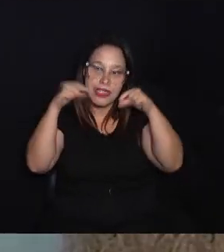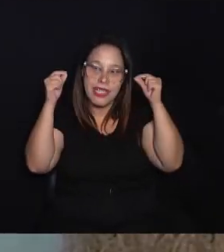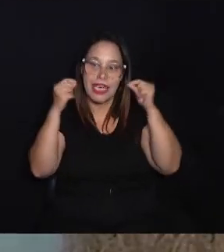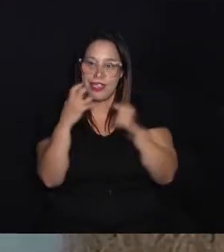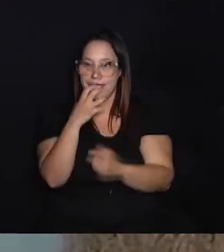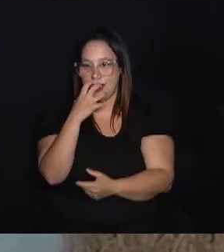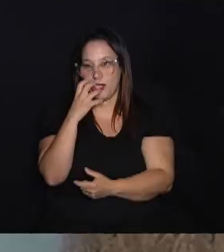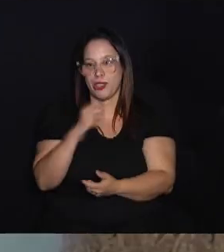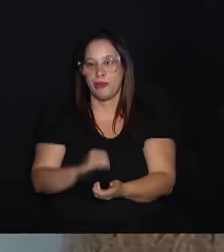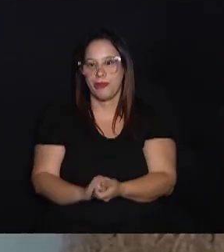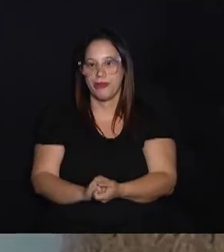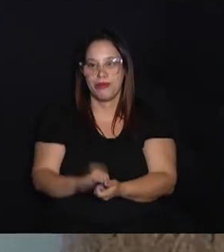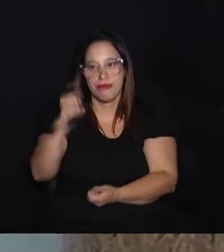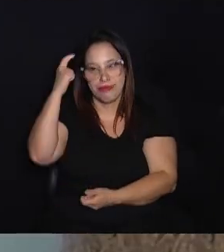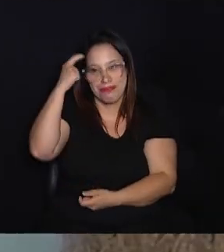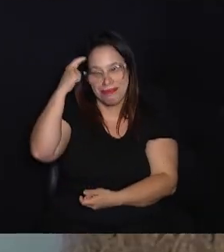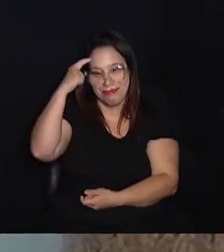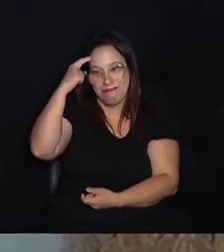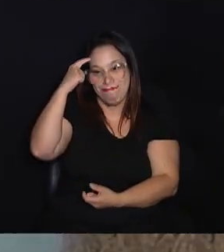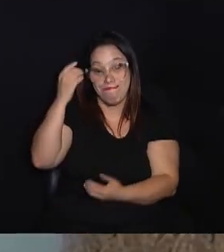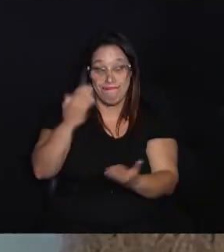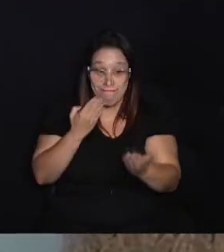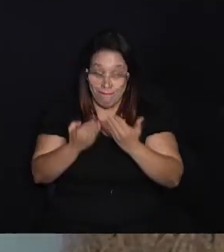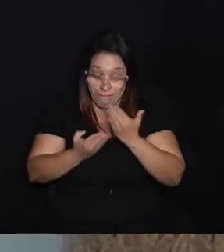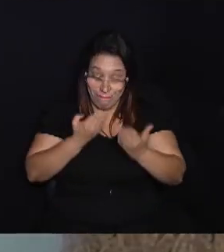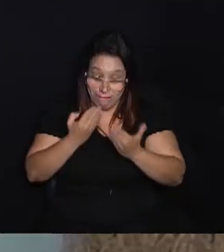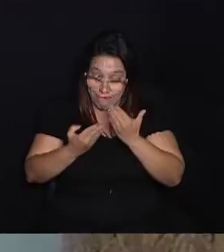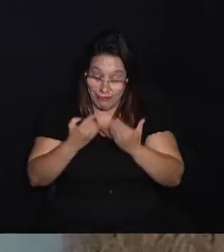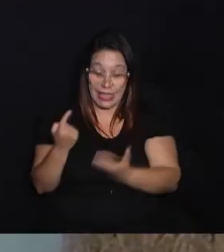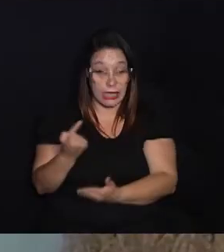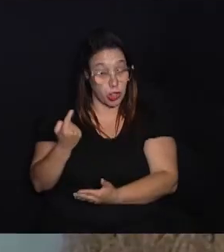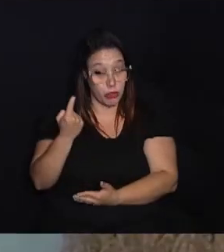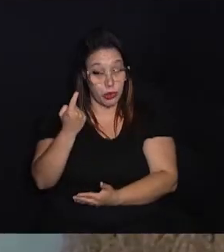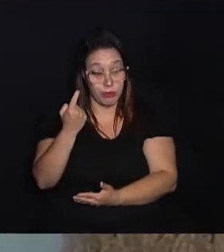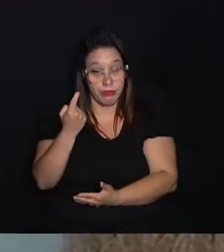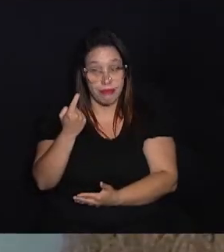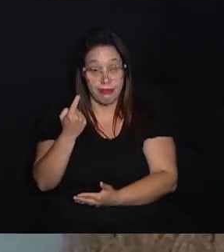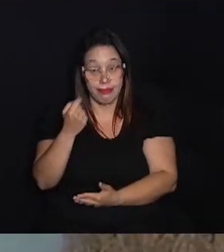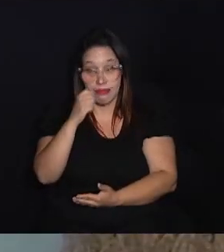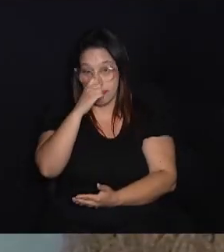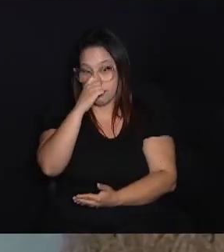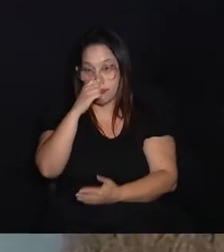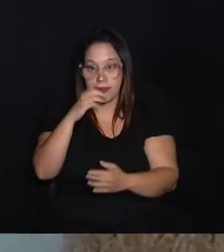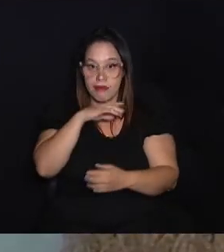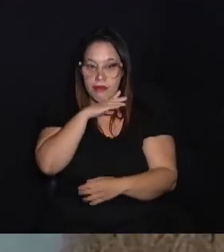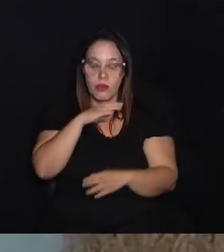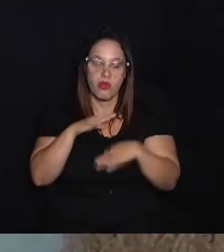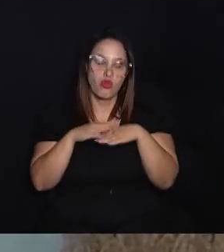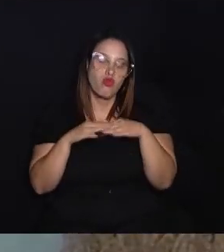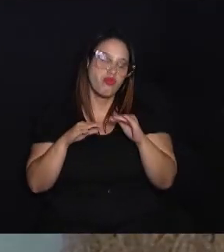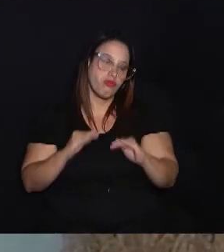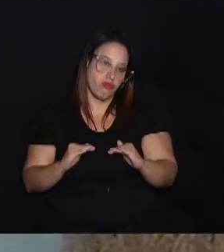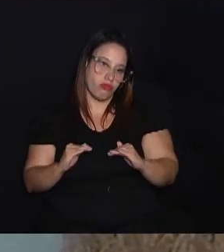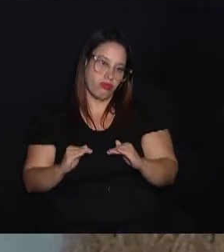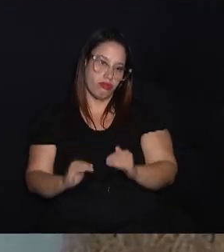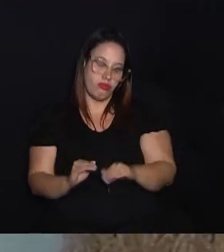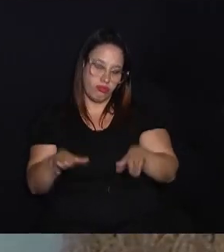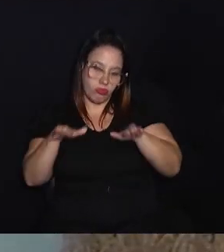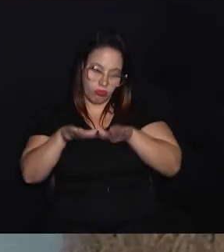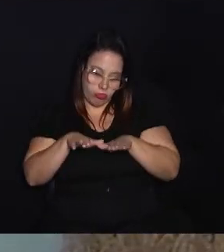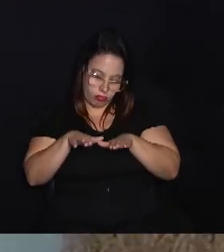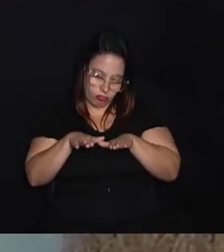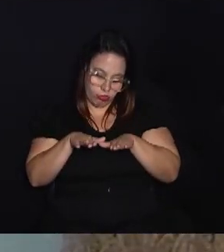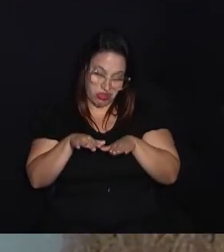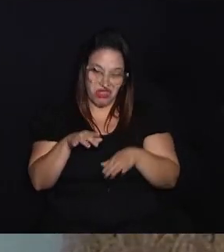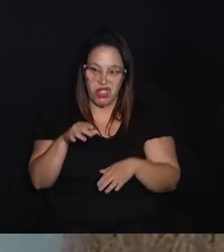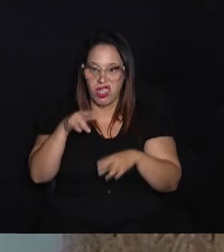Mas a gente pensando em uma comparação seria muito individual, tá? Então tem animalzinho, ó, que vai ficar tranquilo no colo, tem coelho que não fica de jeito